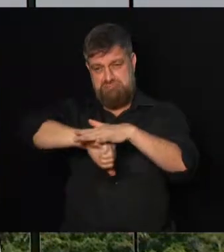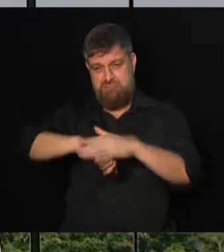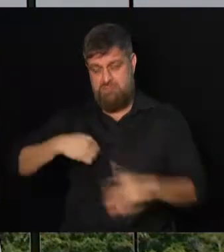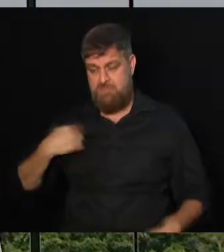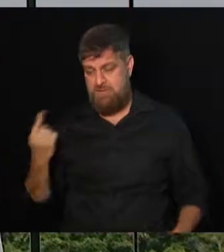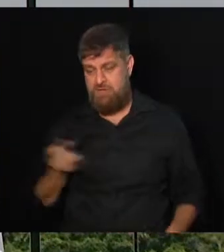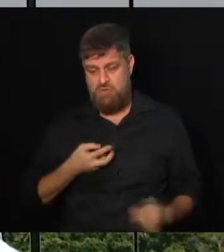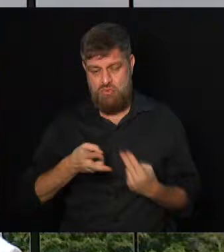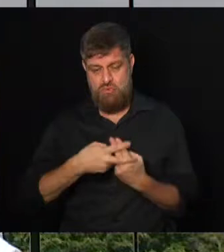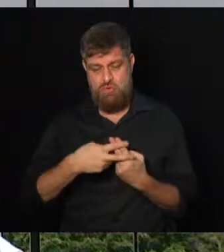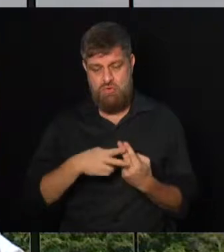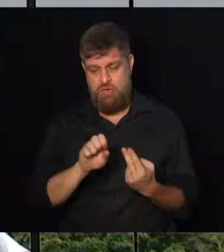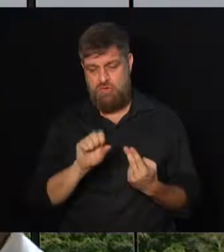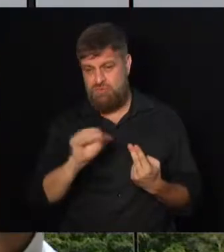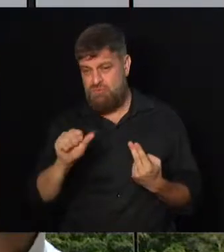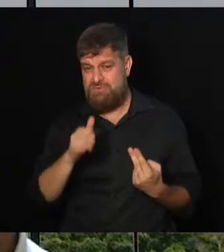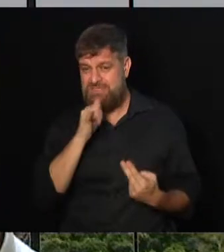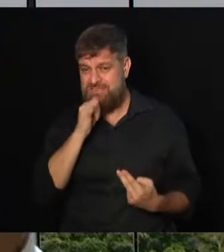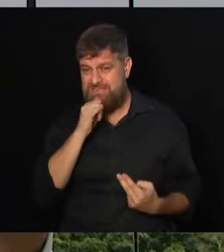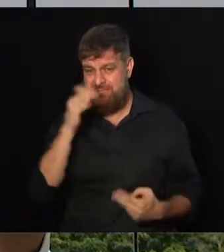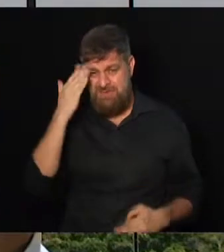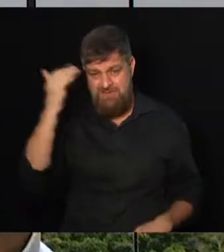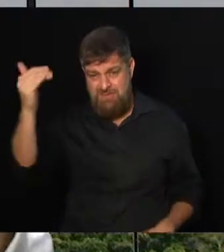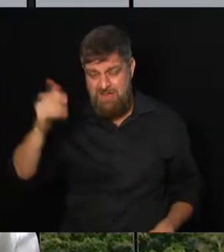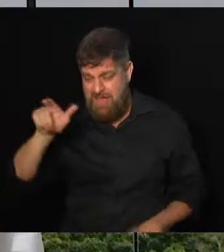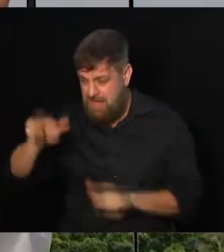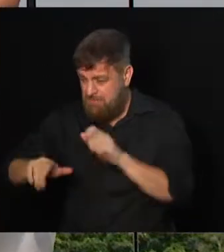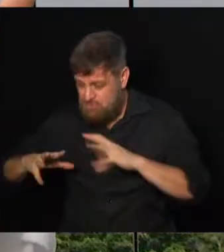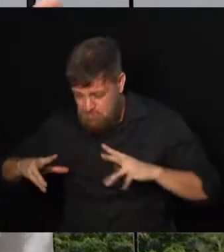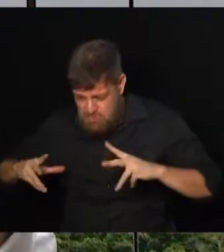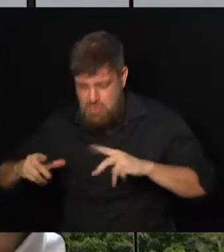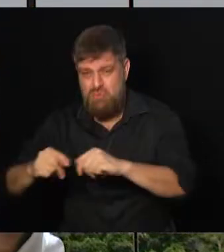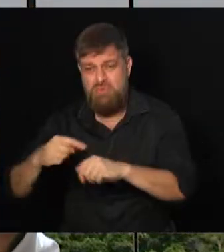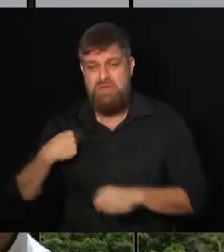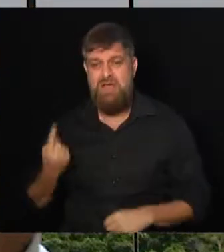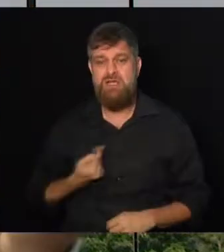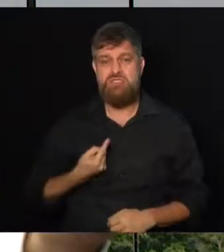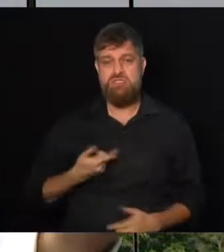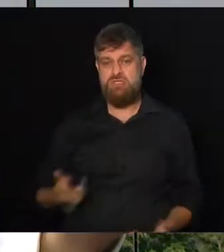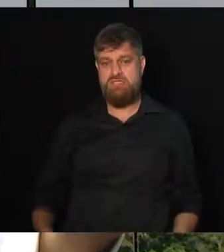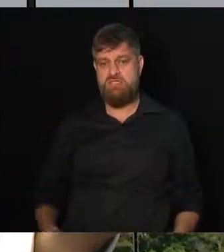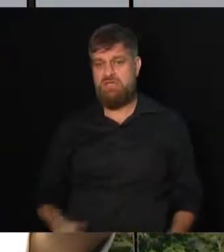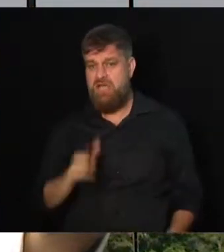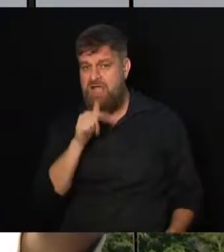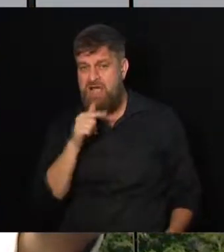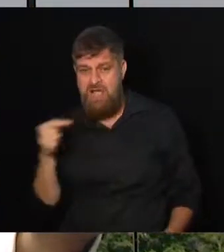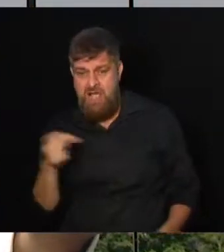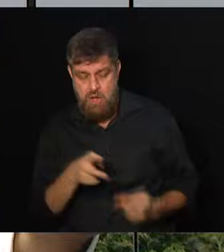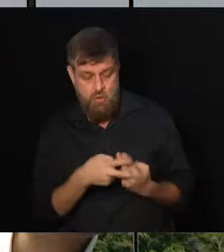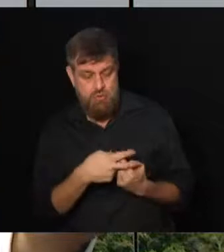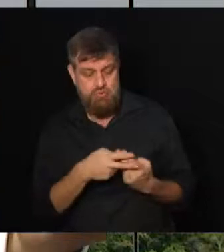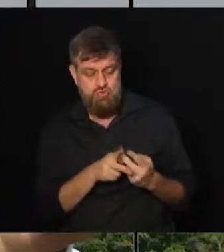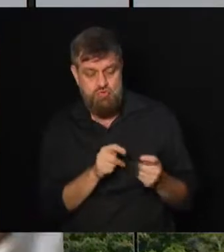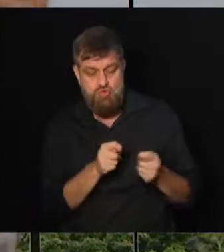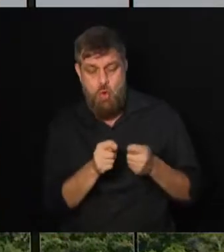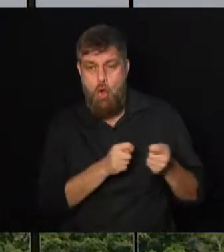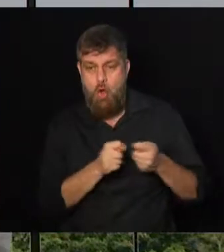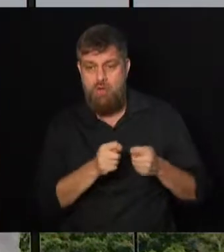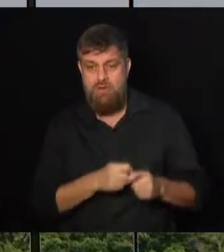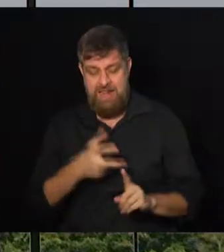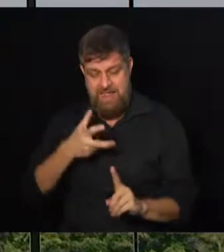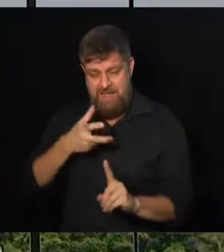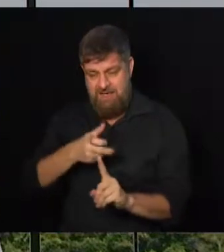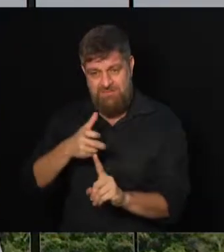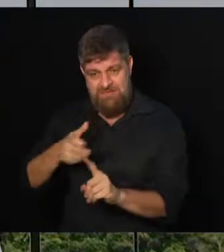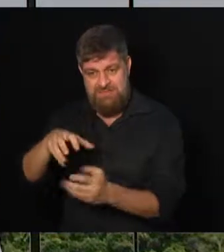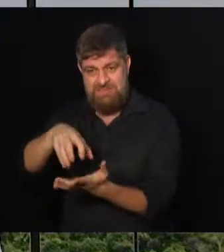somos exemplos para tudo. E quem fala que não precisa de SUS está enganado. A água que nós tomamos na nossa casa, o SUS que regula. Né? A vacina que você toma